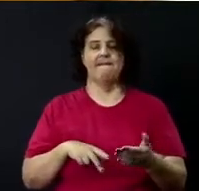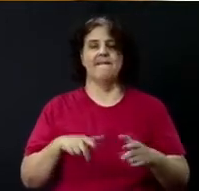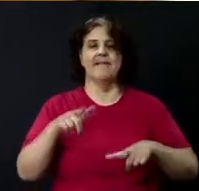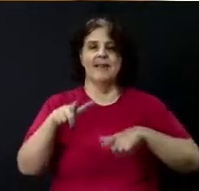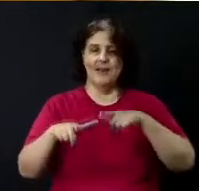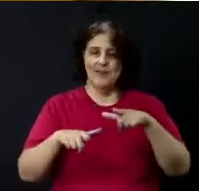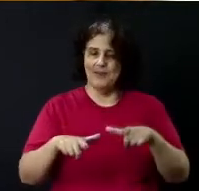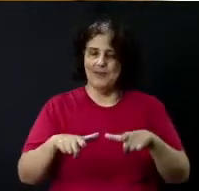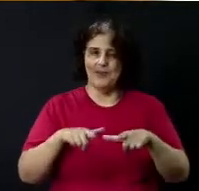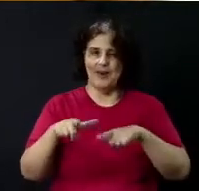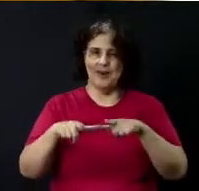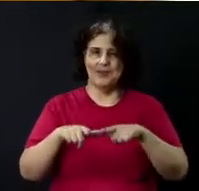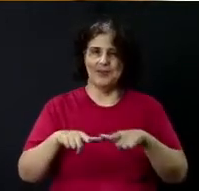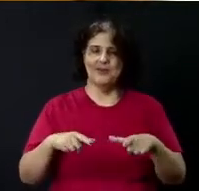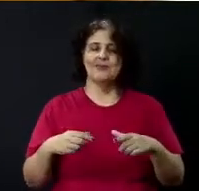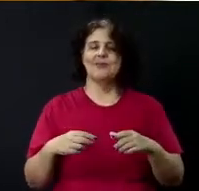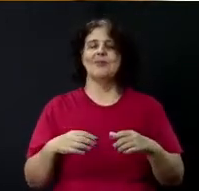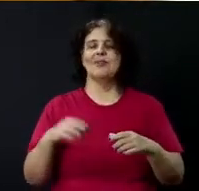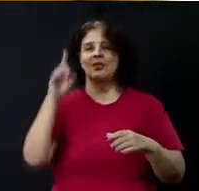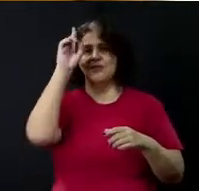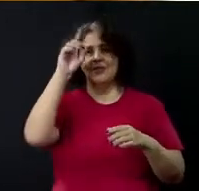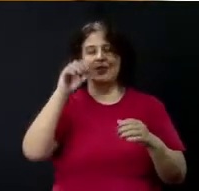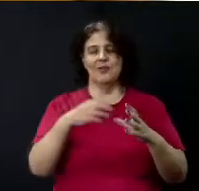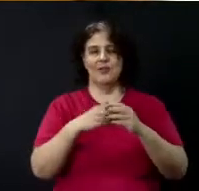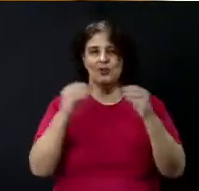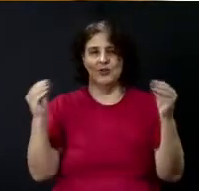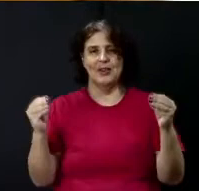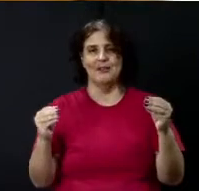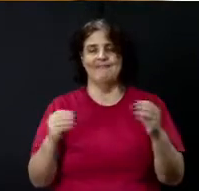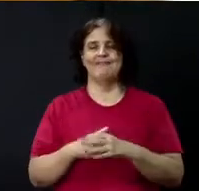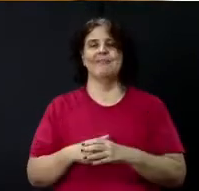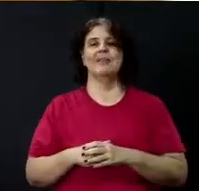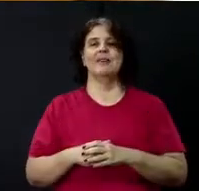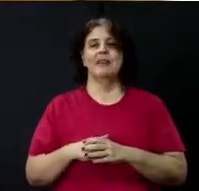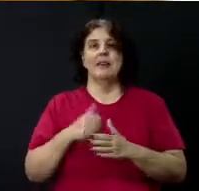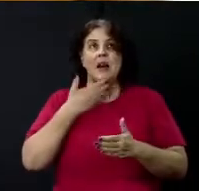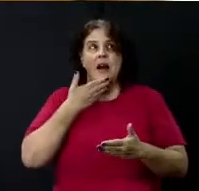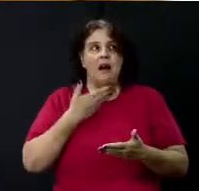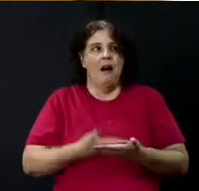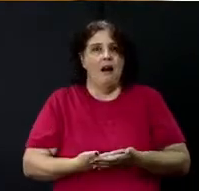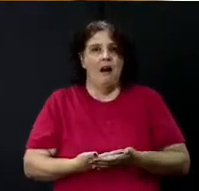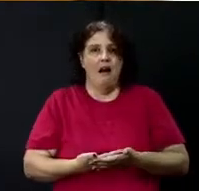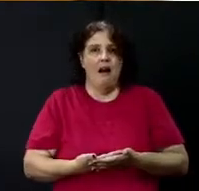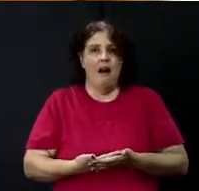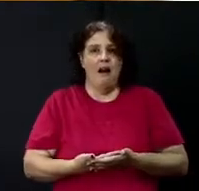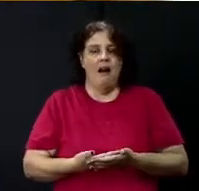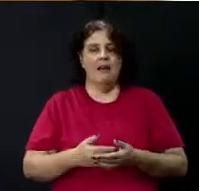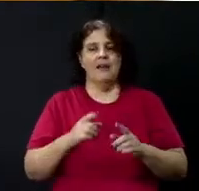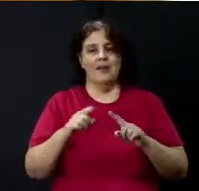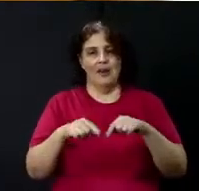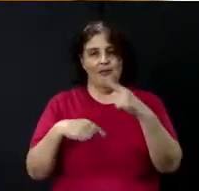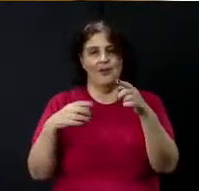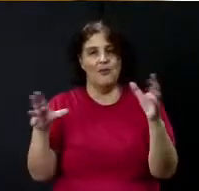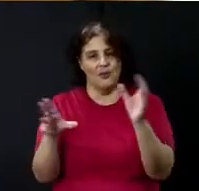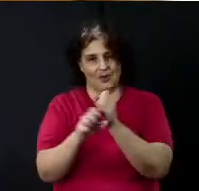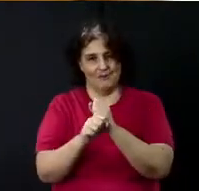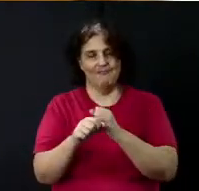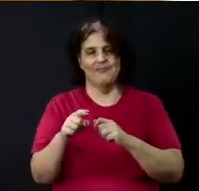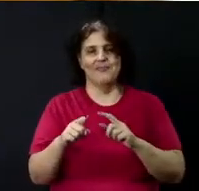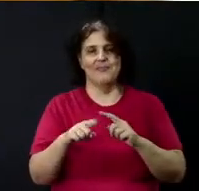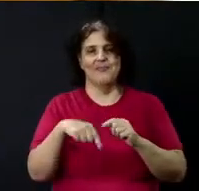de Jesus, de curar, claro, e o espanto, o que nos leva a uma outra conclusão. Os